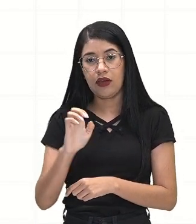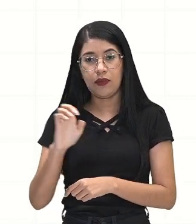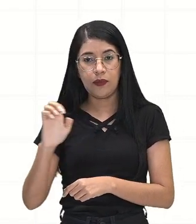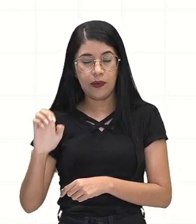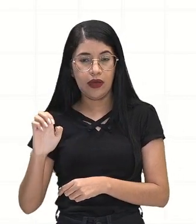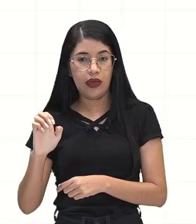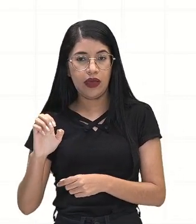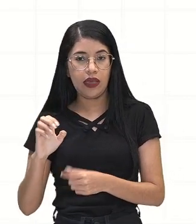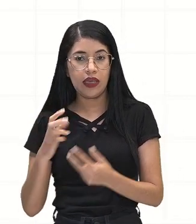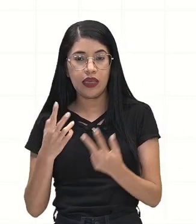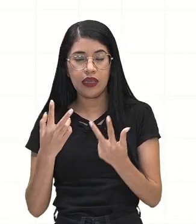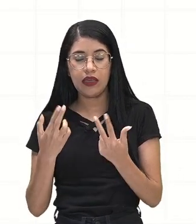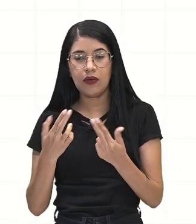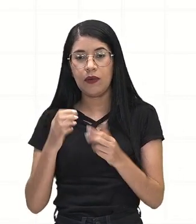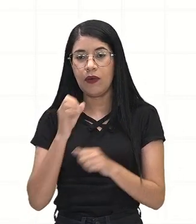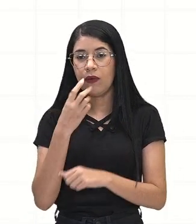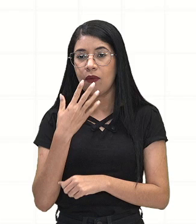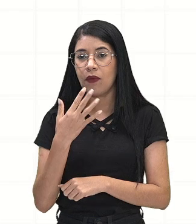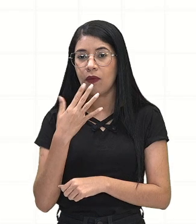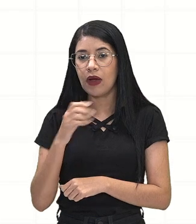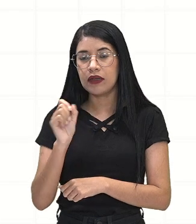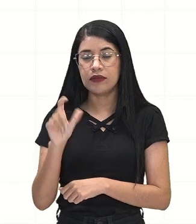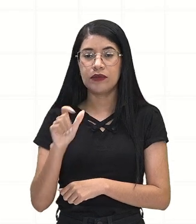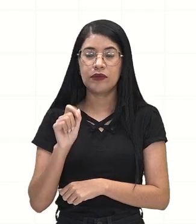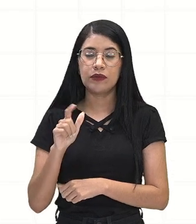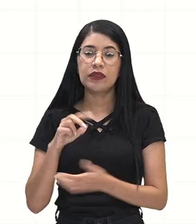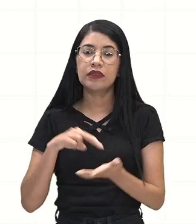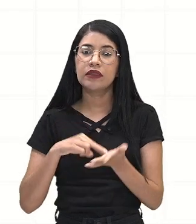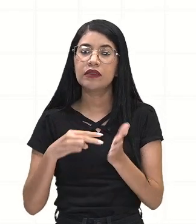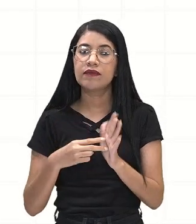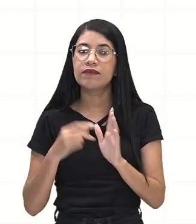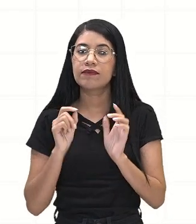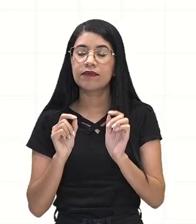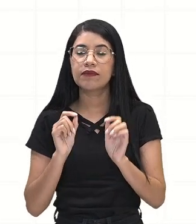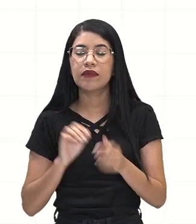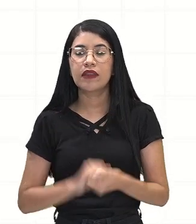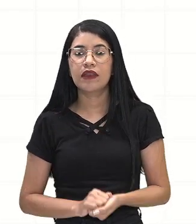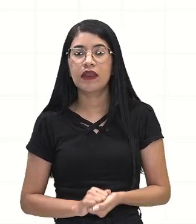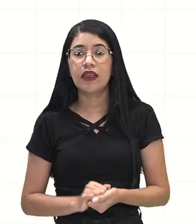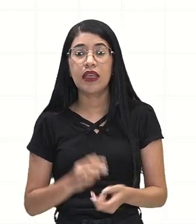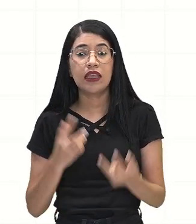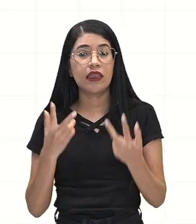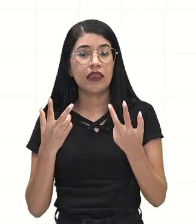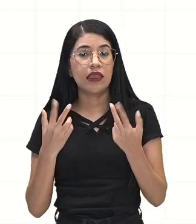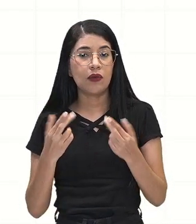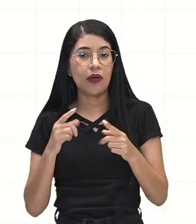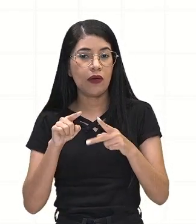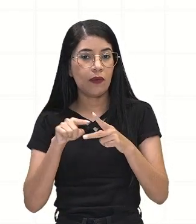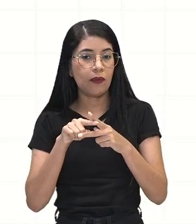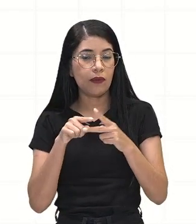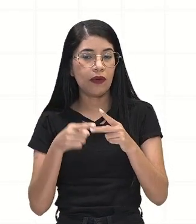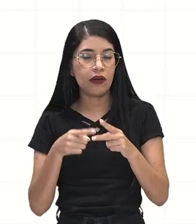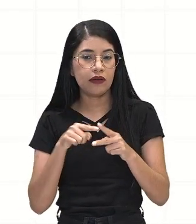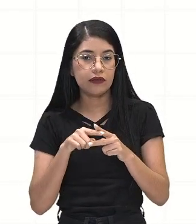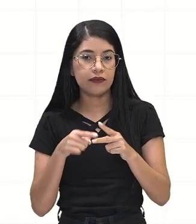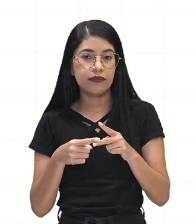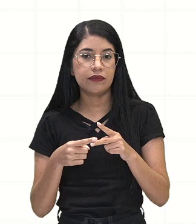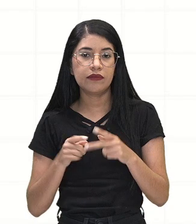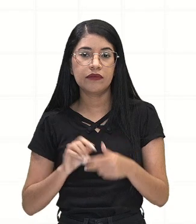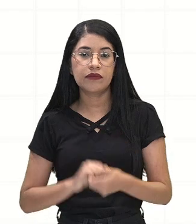mesma cor. O que é que isso significa? Que esses dois ângulos são iguais. Por exemplo, o